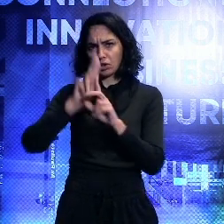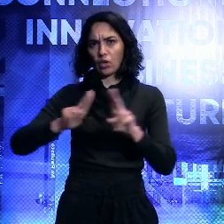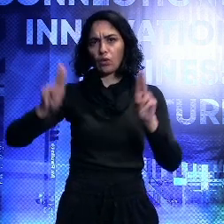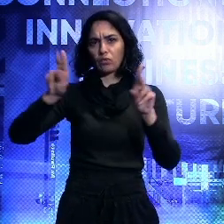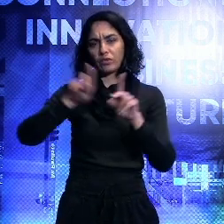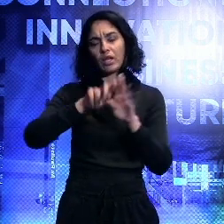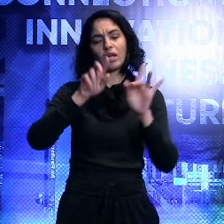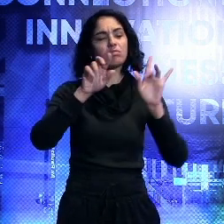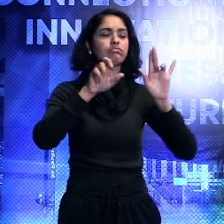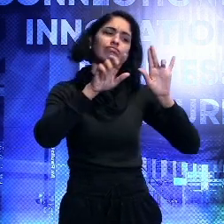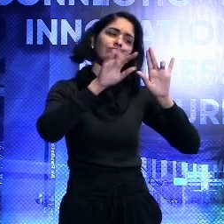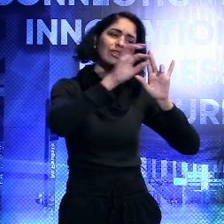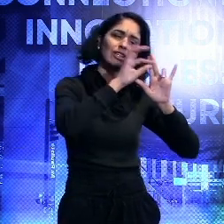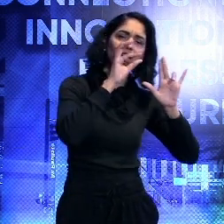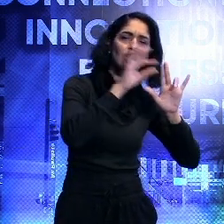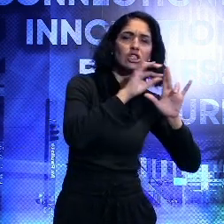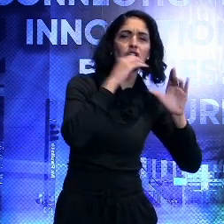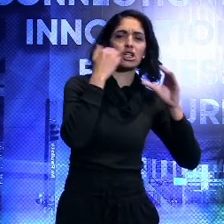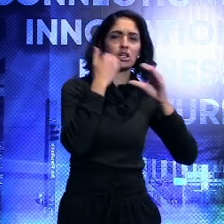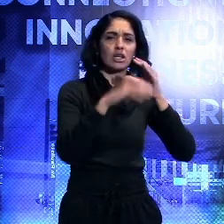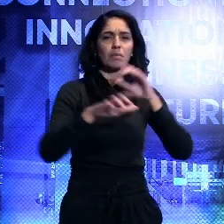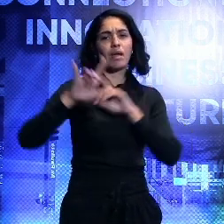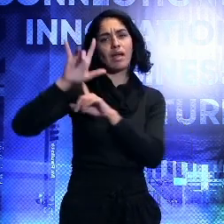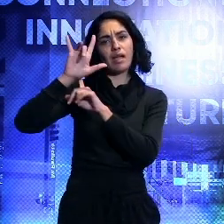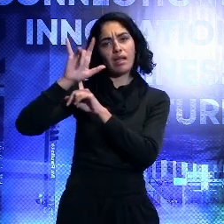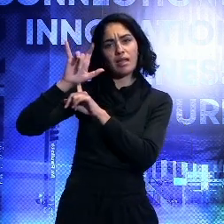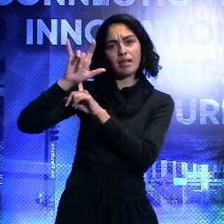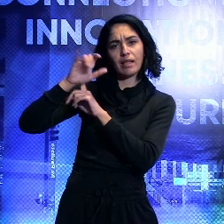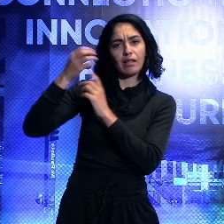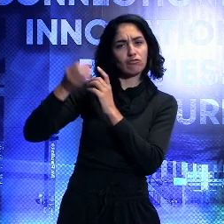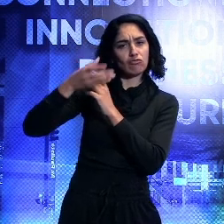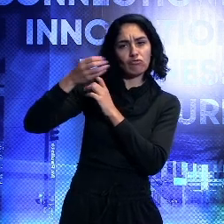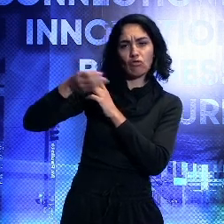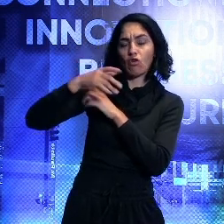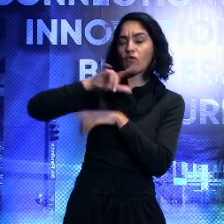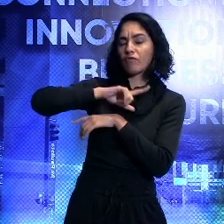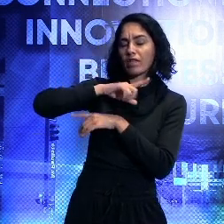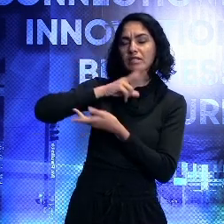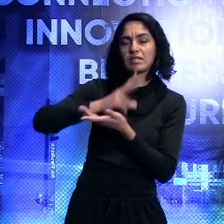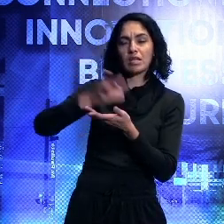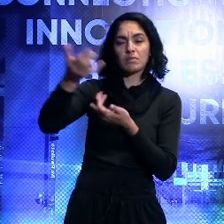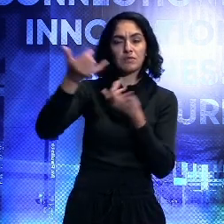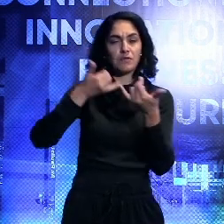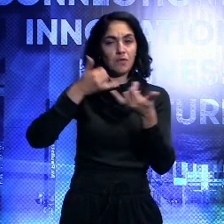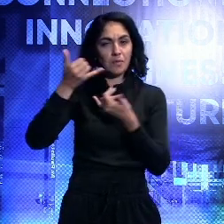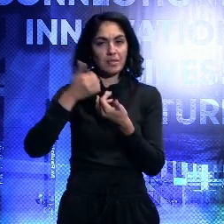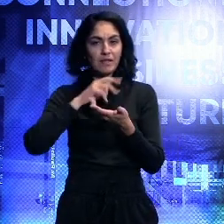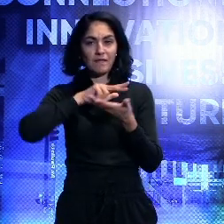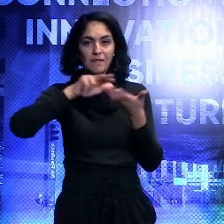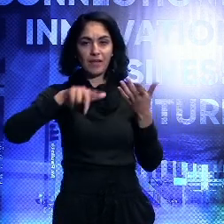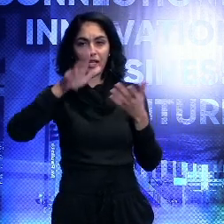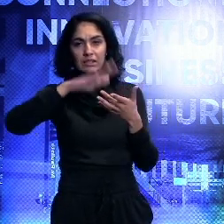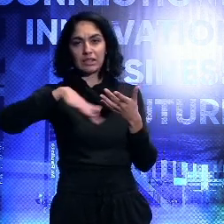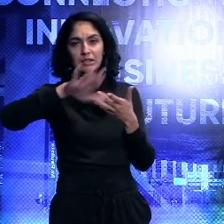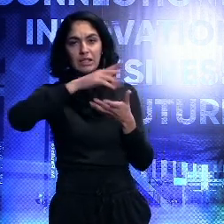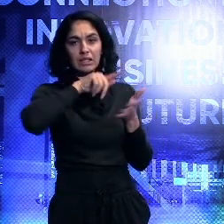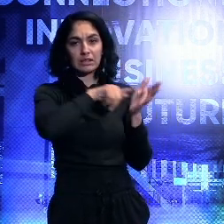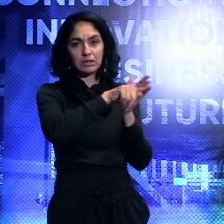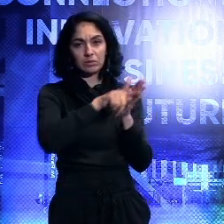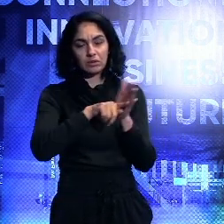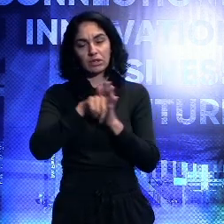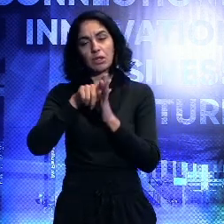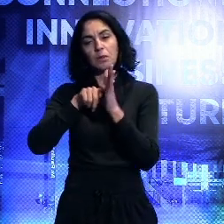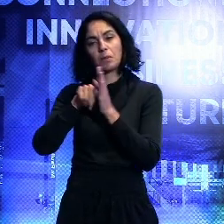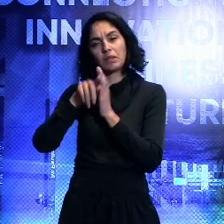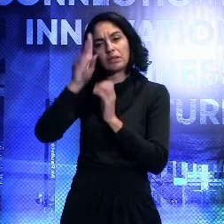meu e-mail, o Instagram do Leme, que está sempre atualizado com as informações do que a gente está fazendo. Tem várias outras áreas de pesquisa, tem gente fazendo pesquisa de